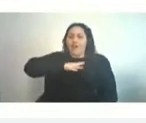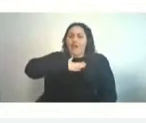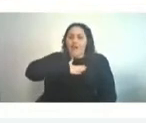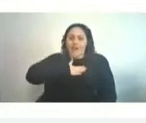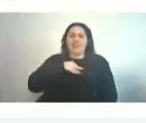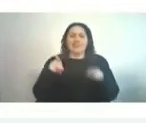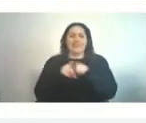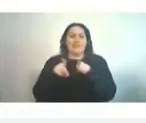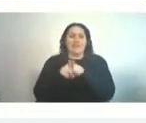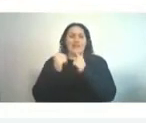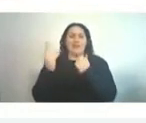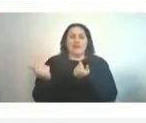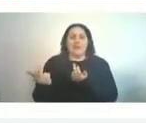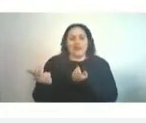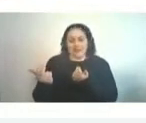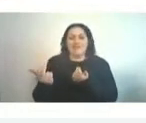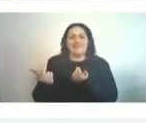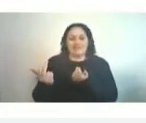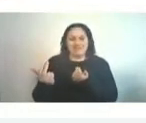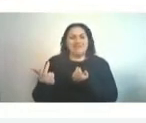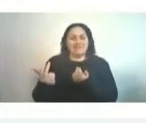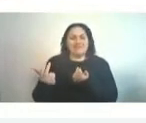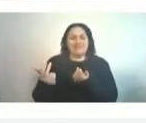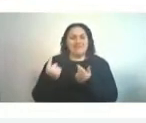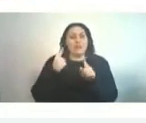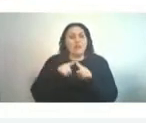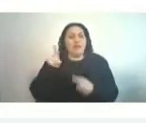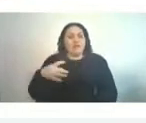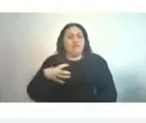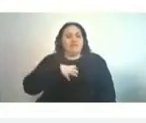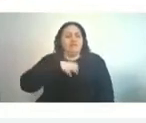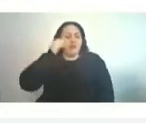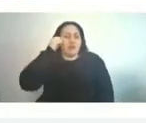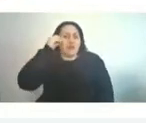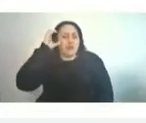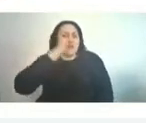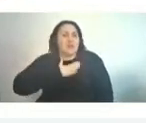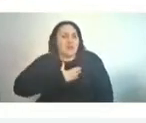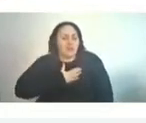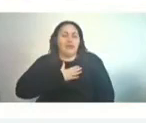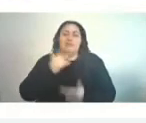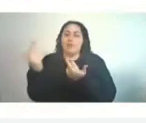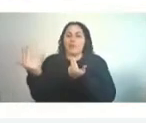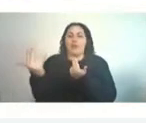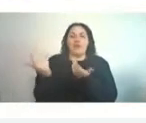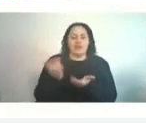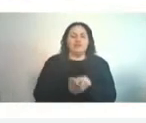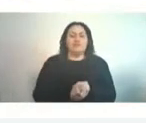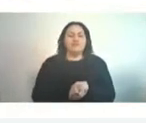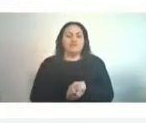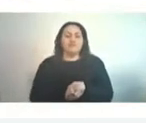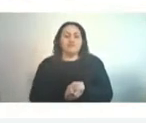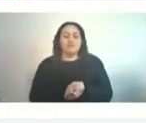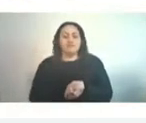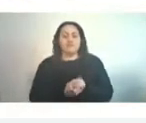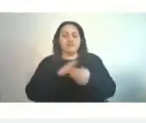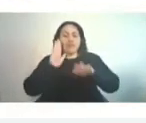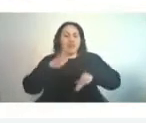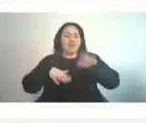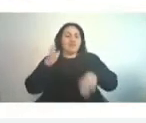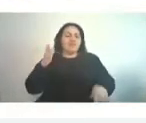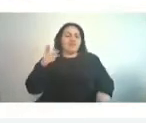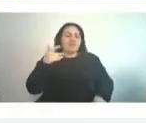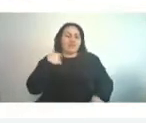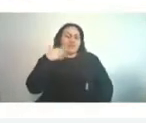como ela se sentia com relação ao conhecimento, né? E vejam vocês, quando a gente sabe pouco alguma coisa,